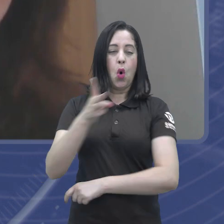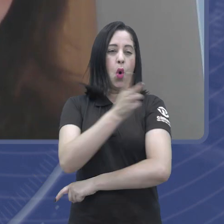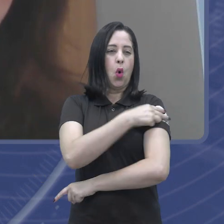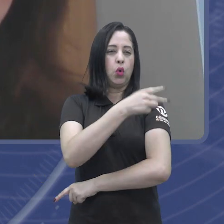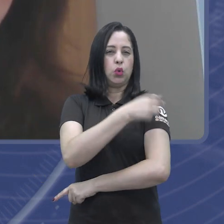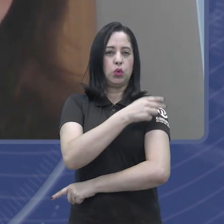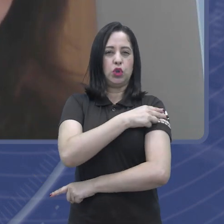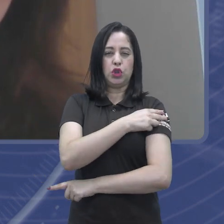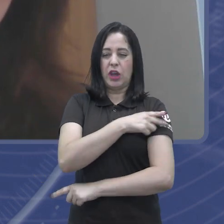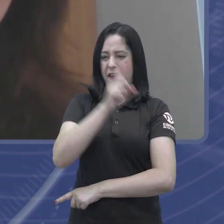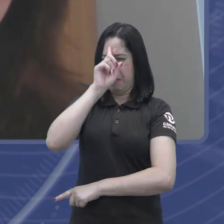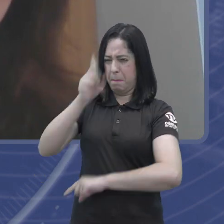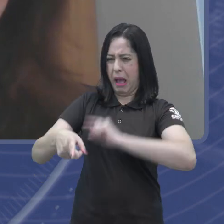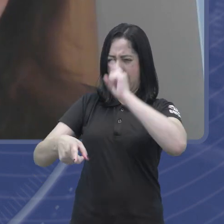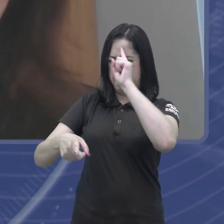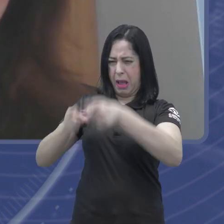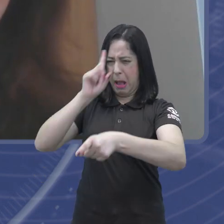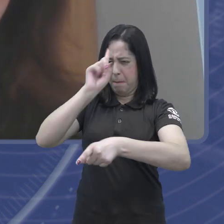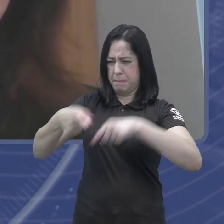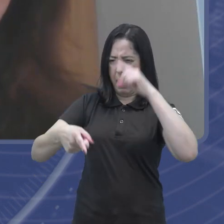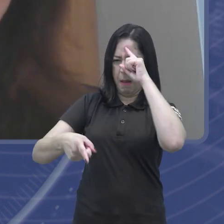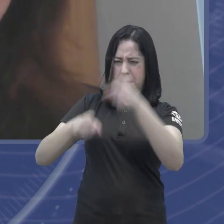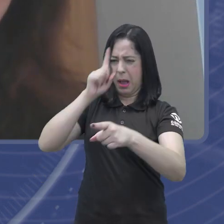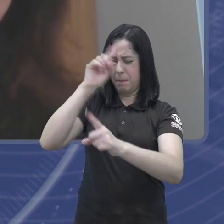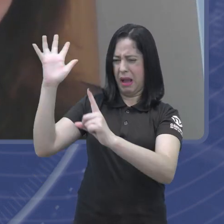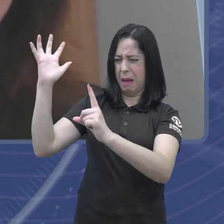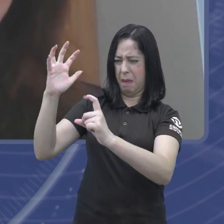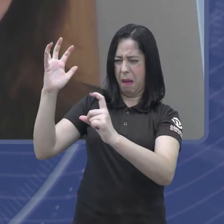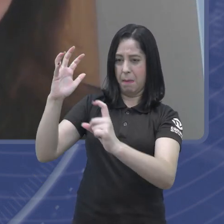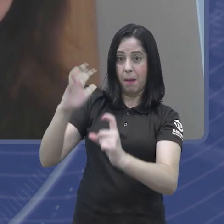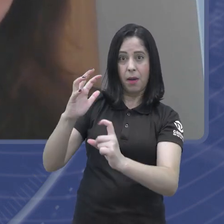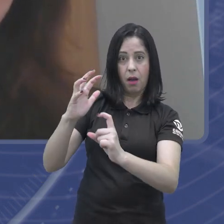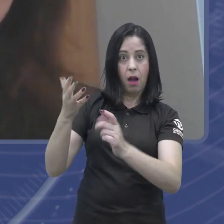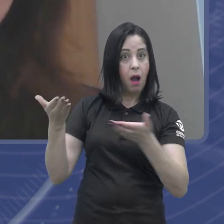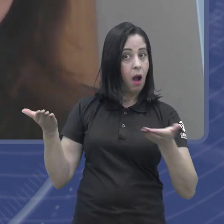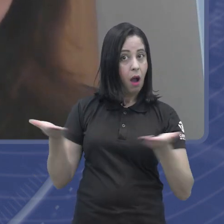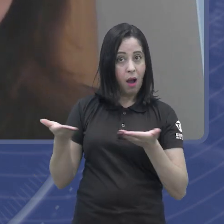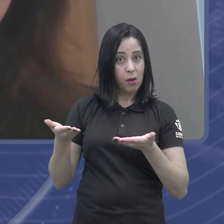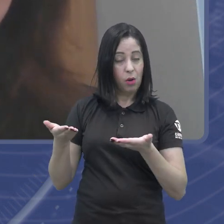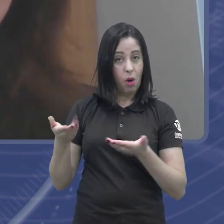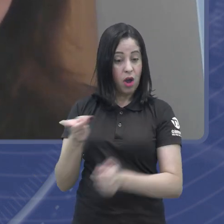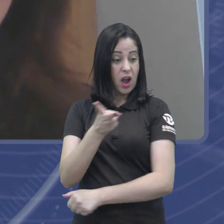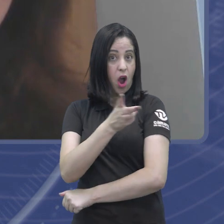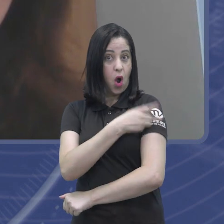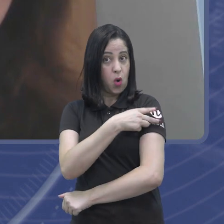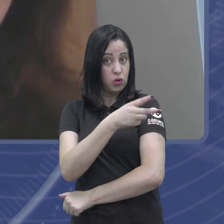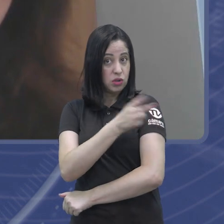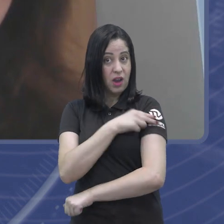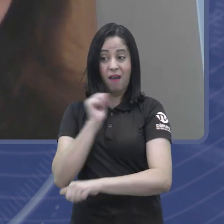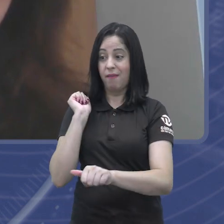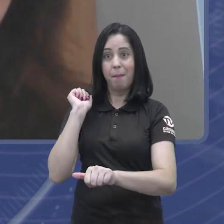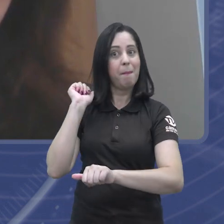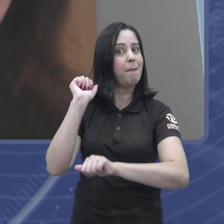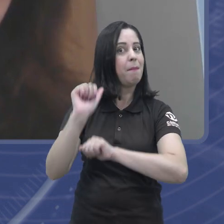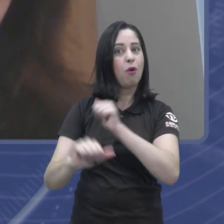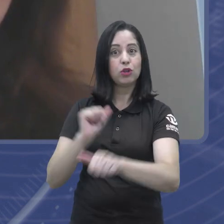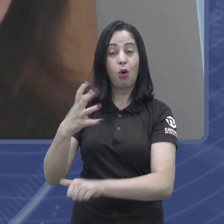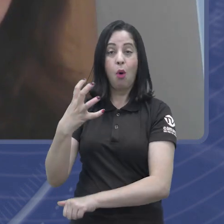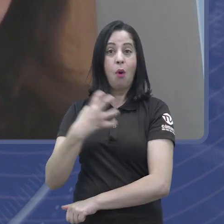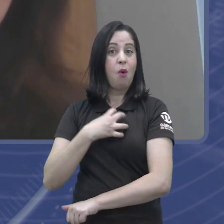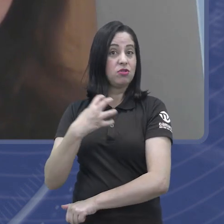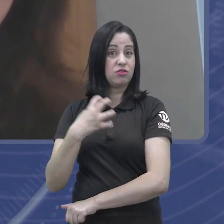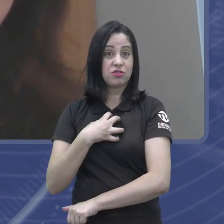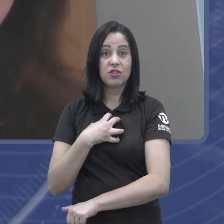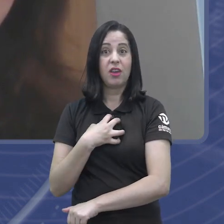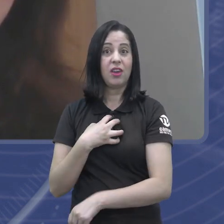do chefe que era rígido, que ficava em cima do funcionário. Hoje em dia, com tudo aquilo que a gente conversou aqui ao longo do programa, com